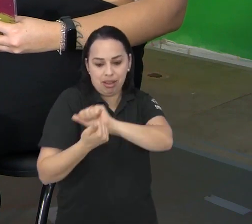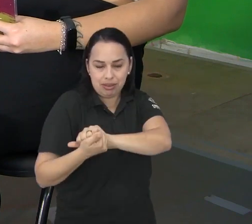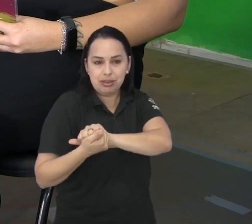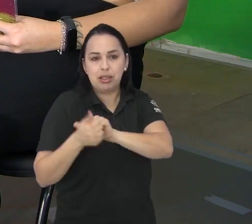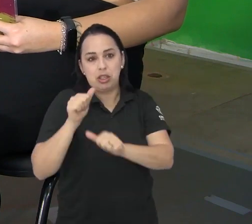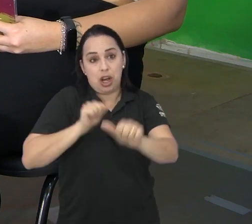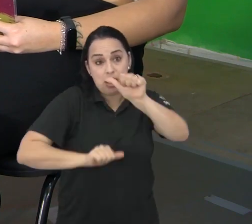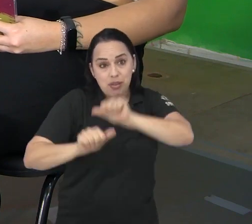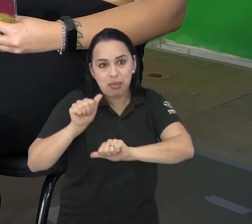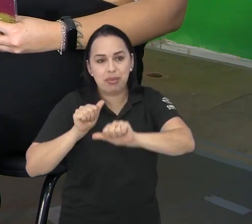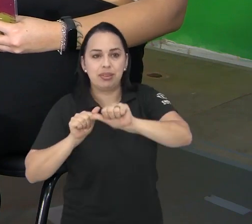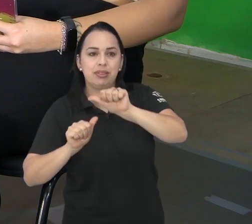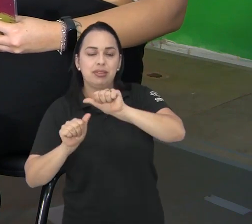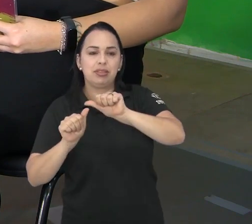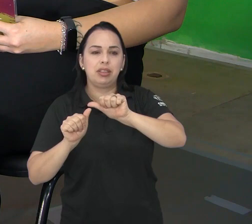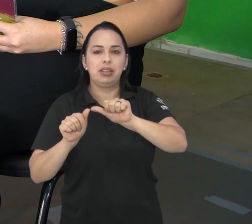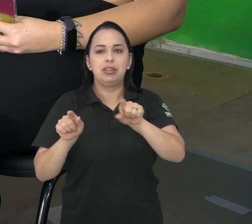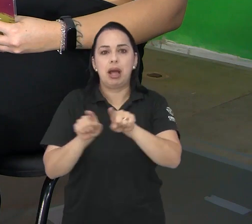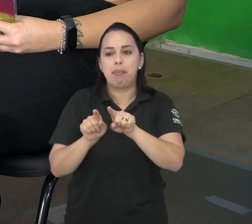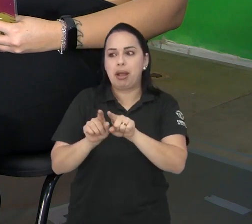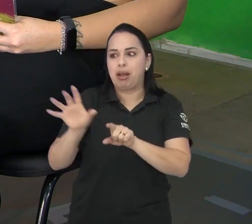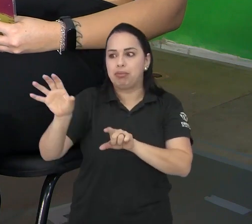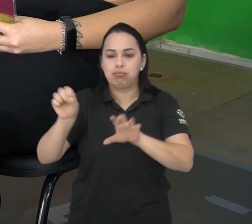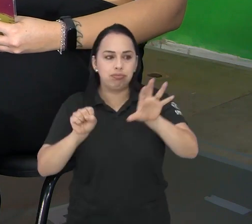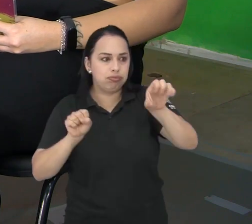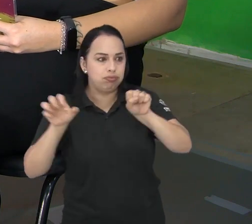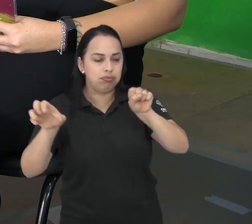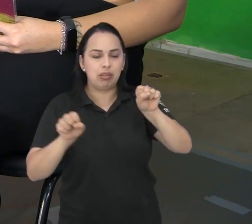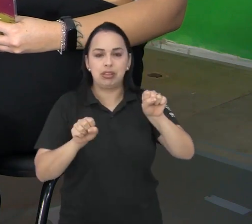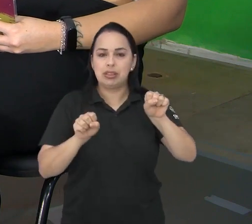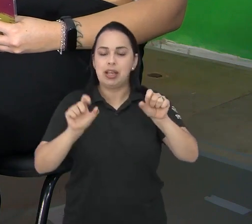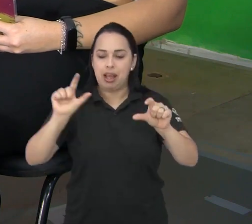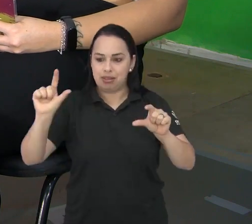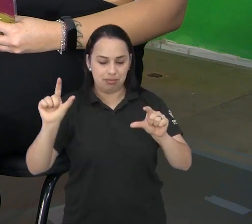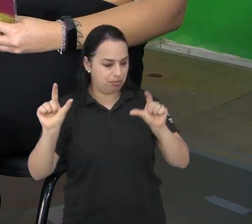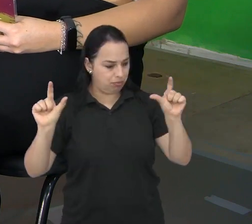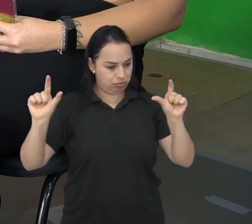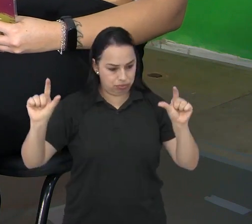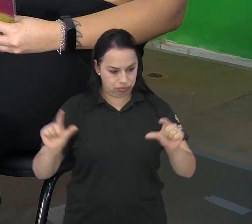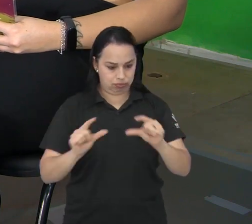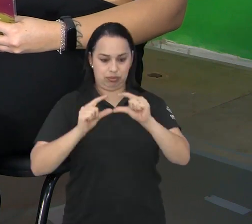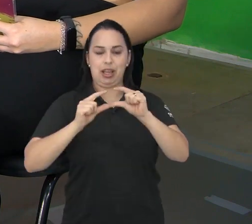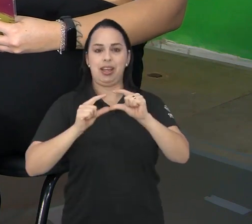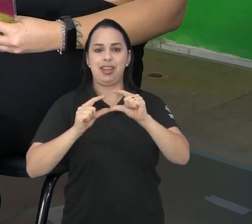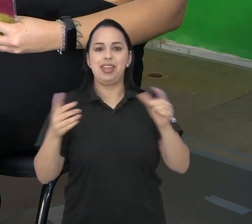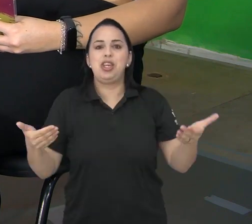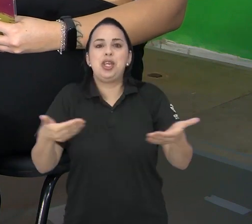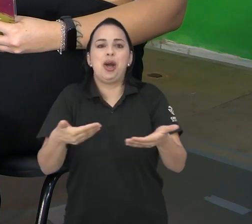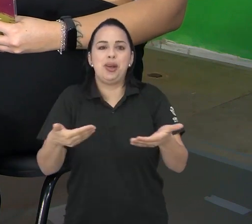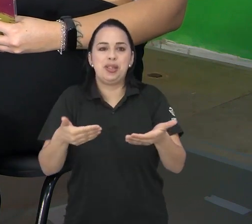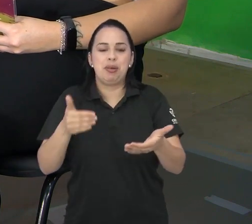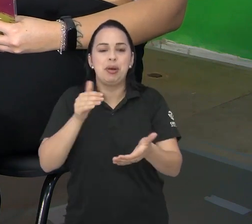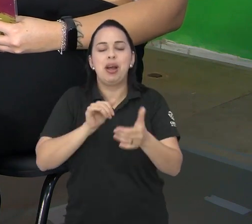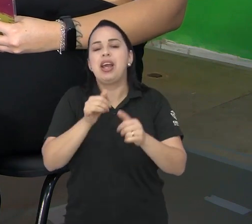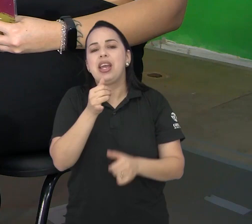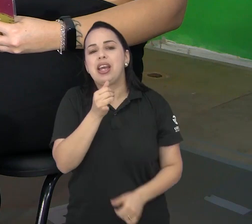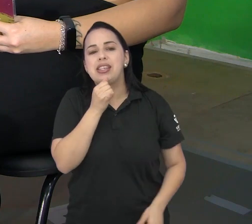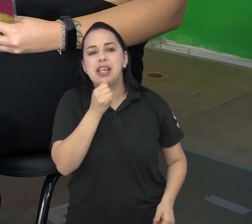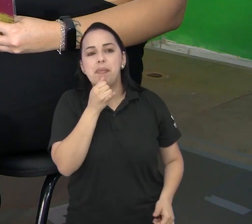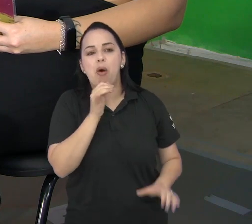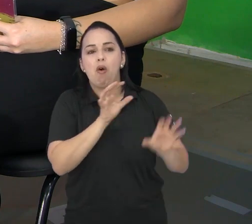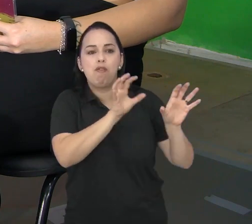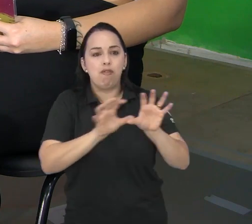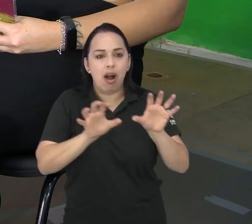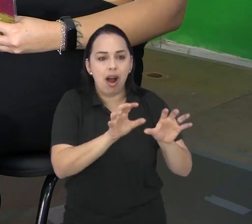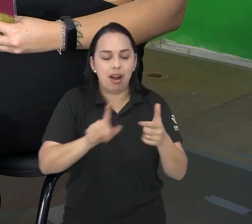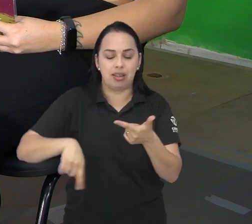de transformações, né, absorveu outros elementos e chegou a ser o que é hoje, né, assim como é o funk, né, como